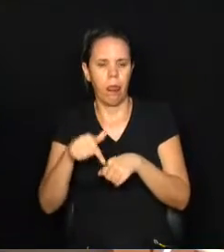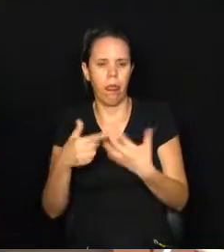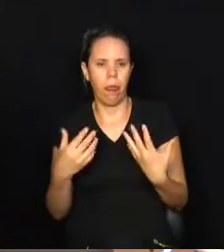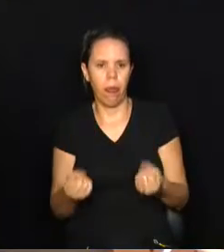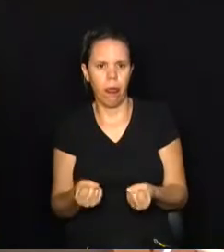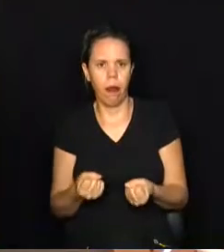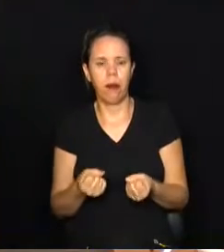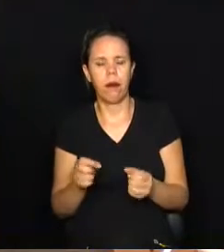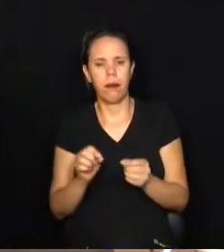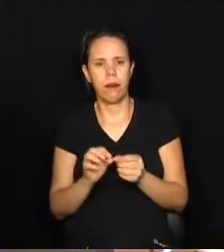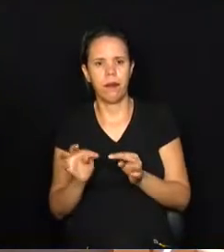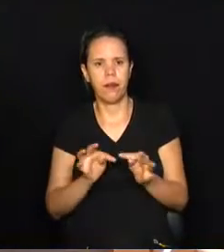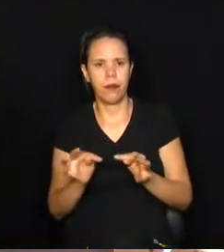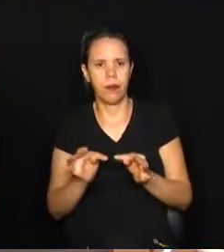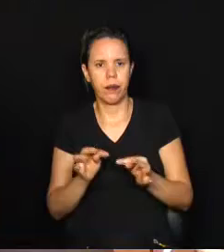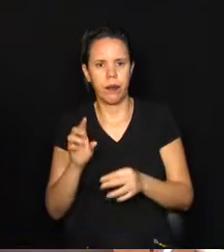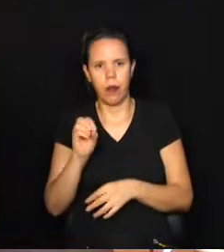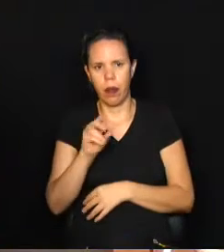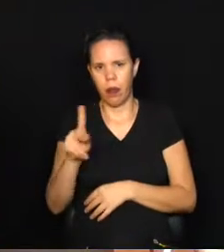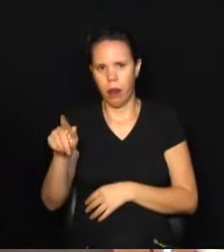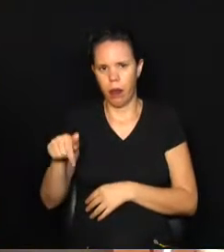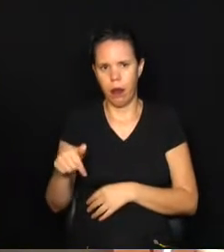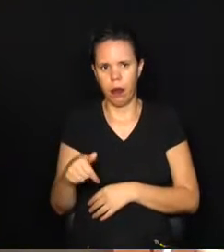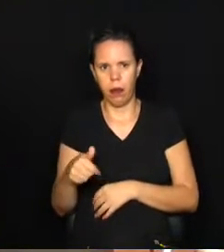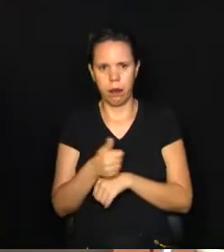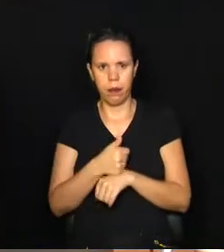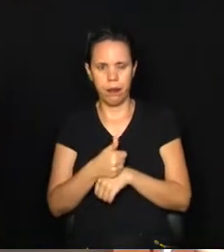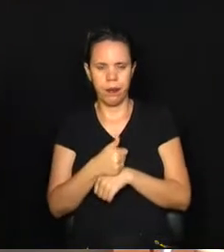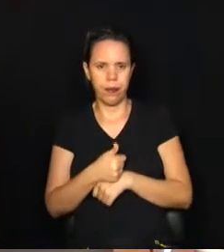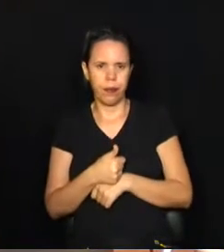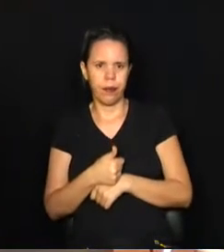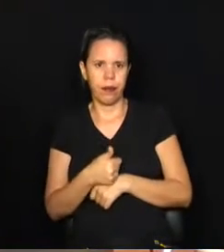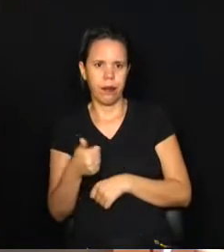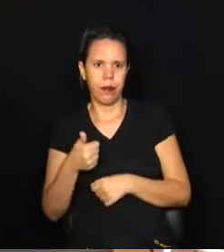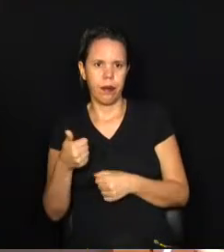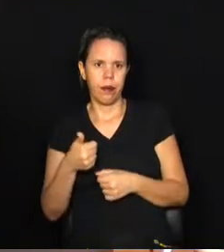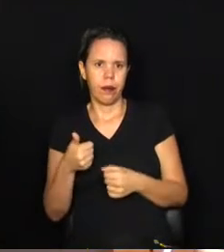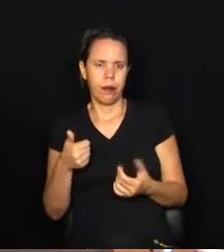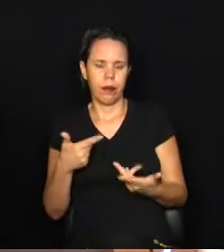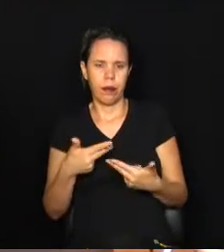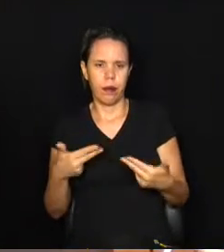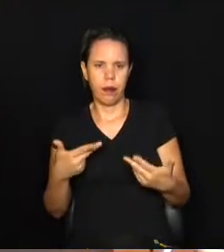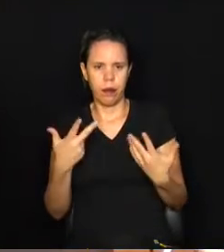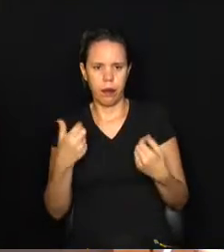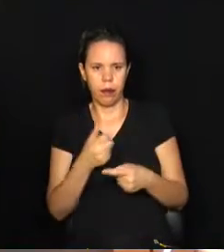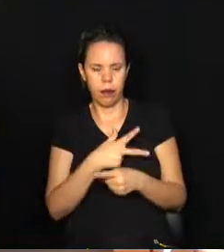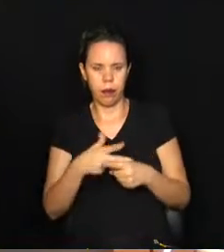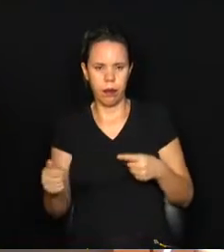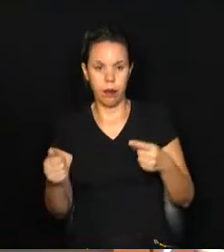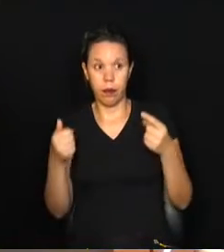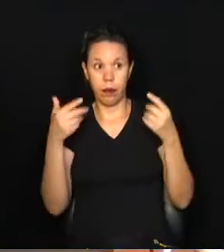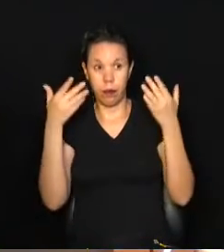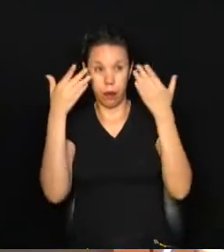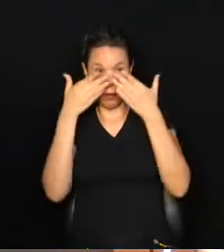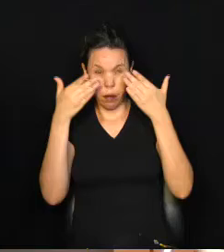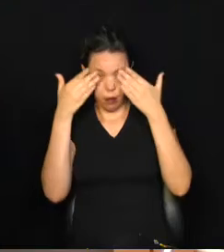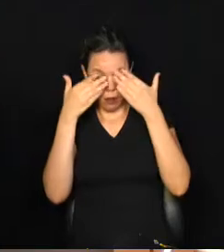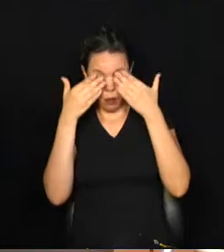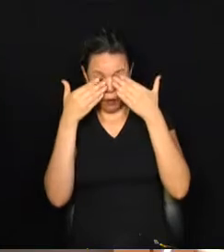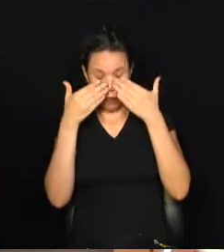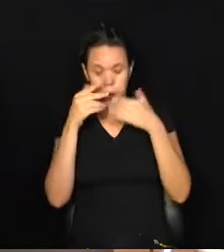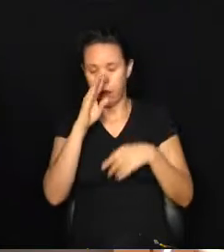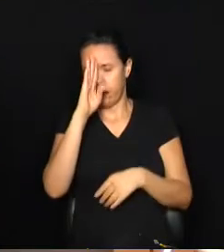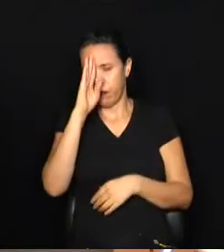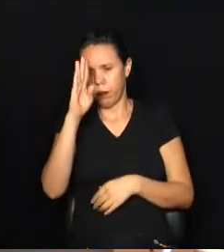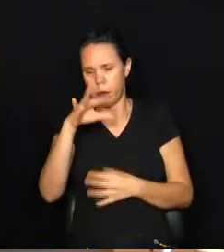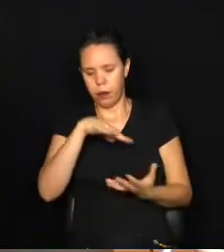previne. E a optometria é essa profissão. É a primeira barreira contra a cegueira evitável, é o agente principal